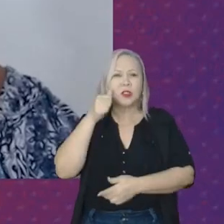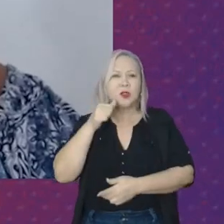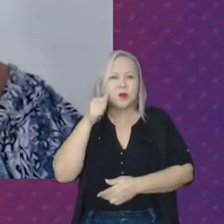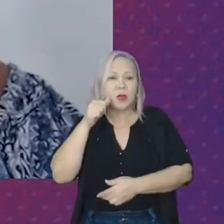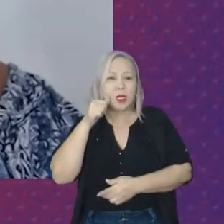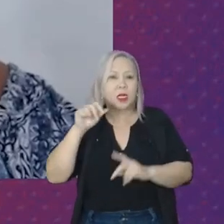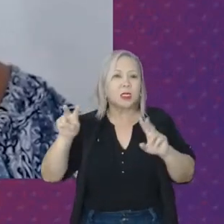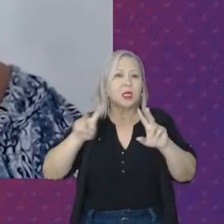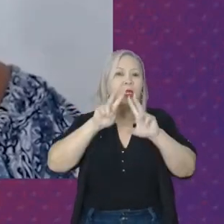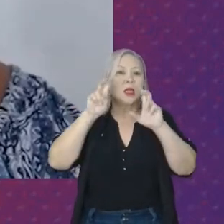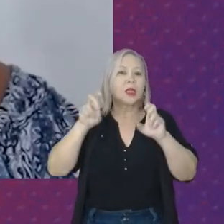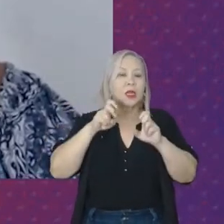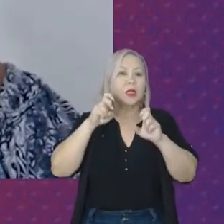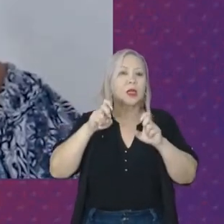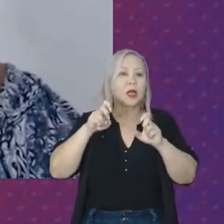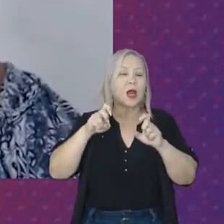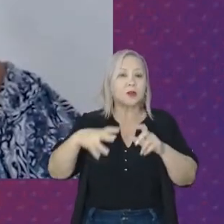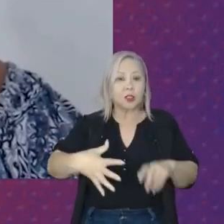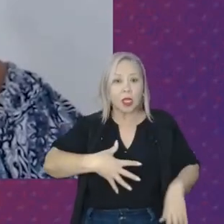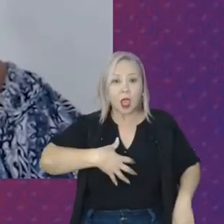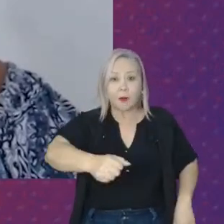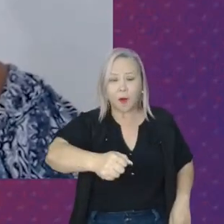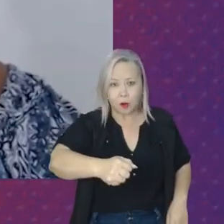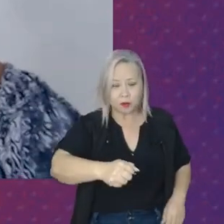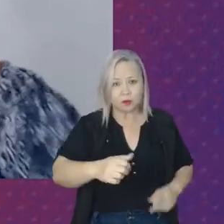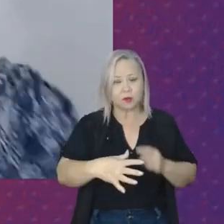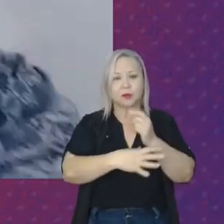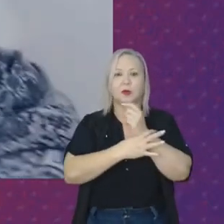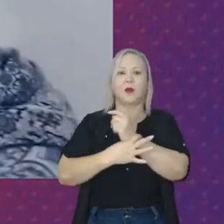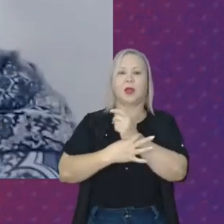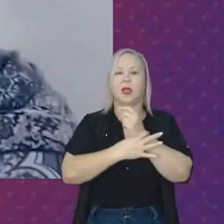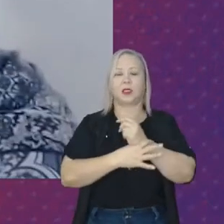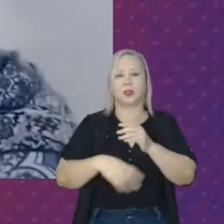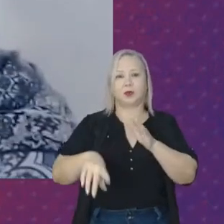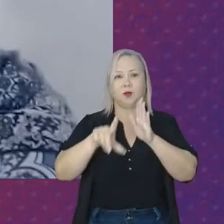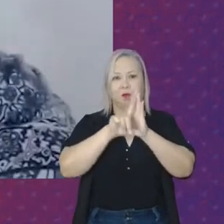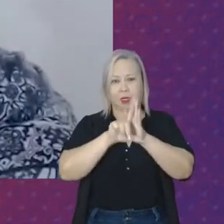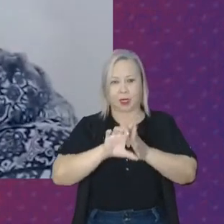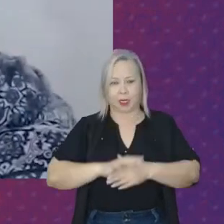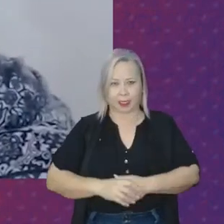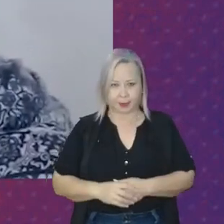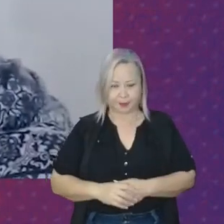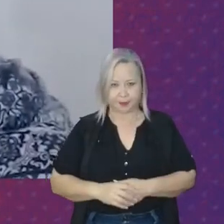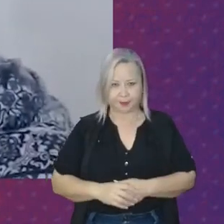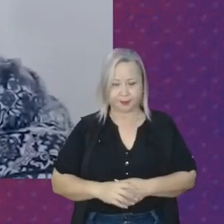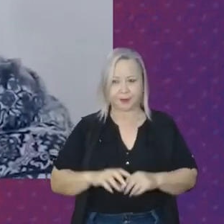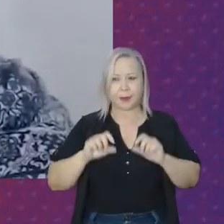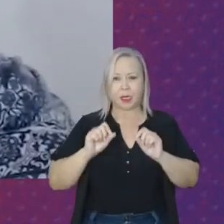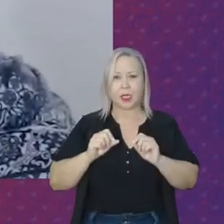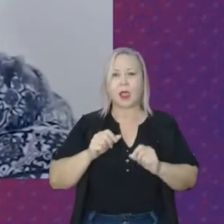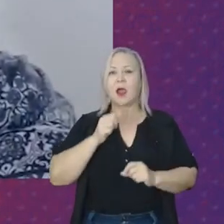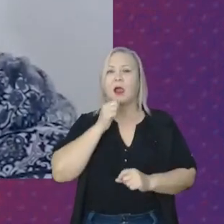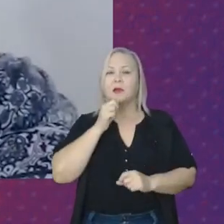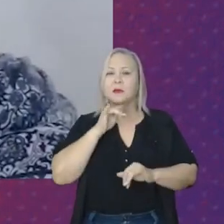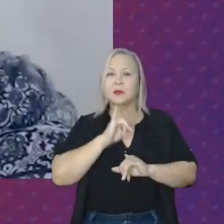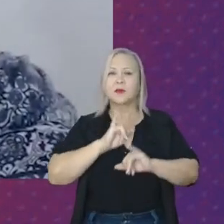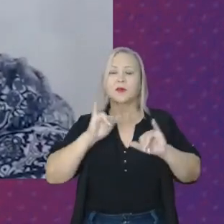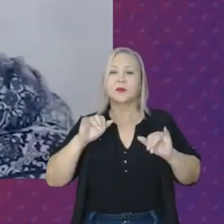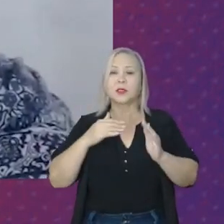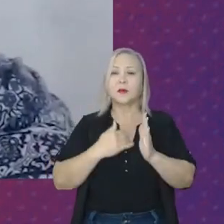em casos de abortos que são garantidos pela lei. Além desses dados, a gente teve um aumento